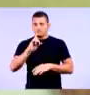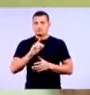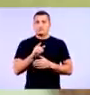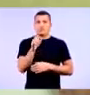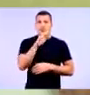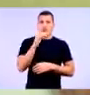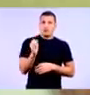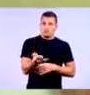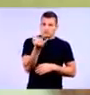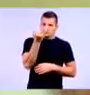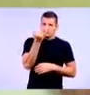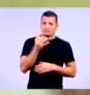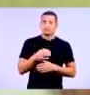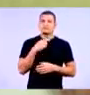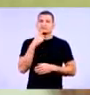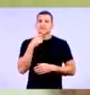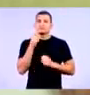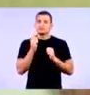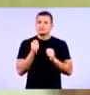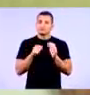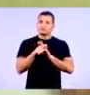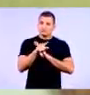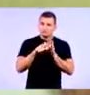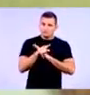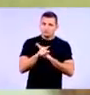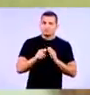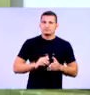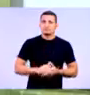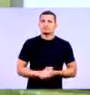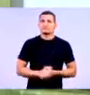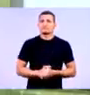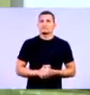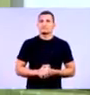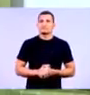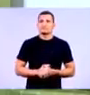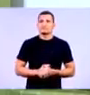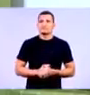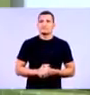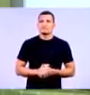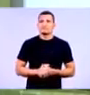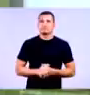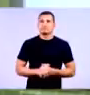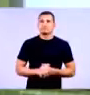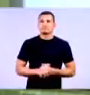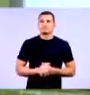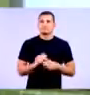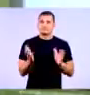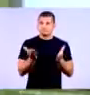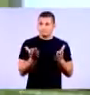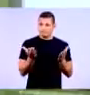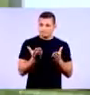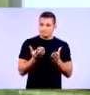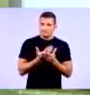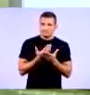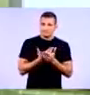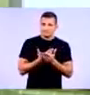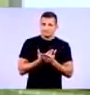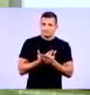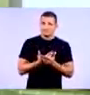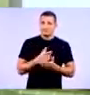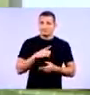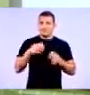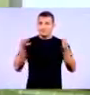suas dúvidas, que estaremos aqui à disposição para atendê-los. Bom, então vamos à nossa aula, que eu tenho certeza que vocês